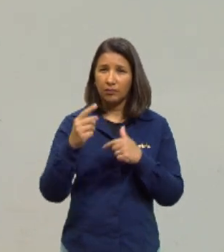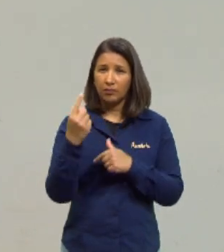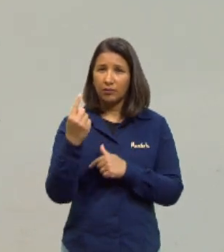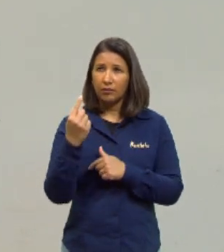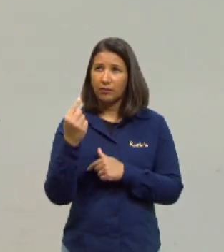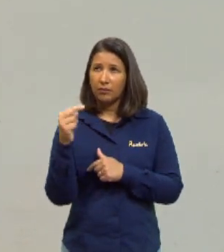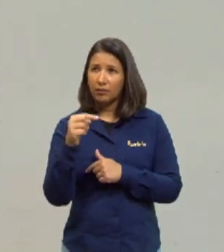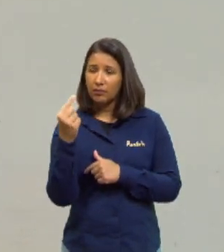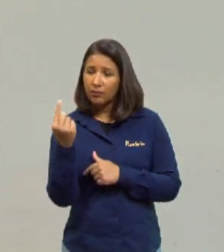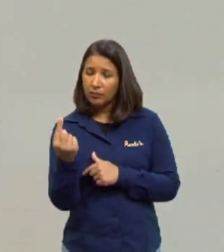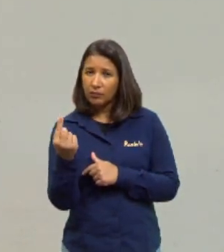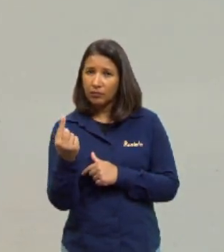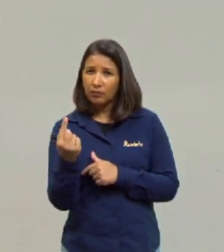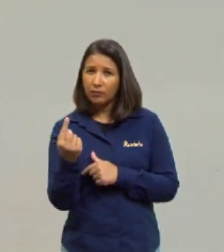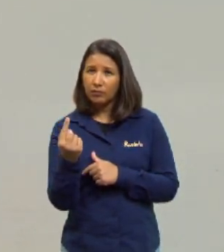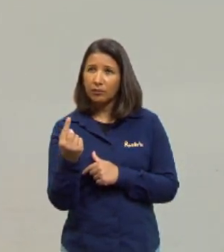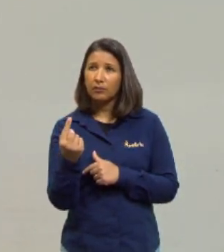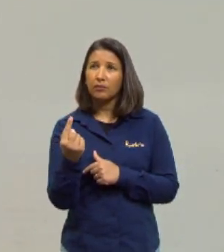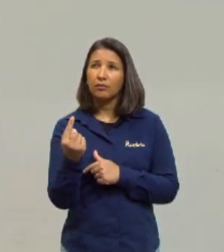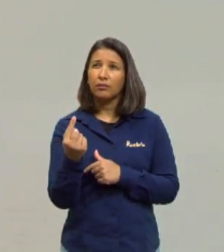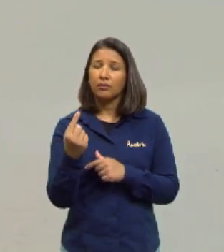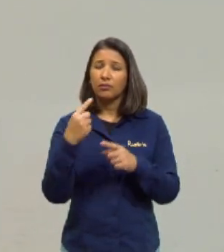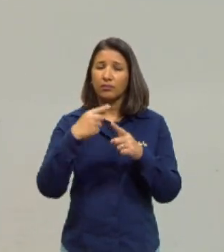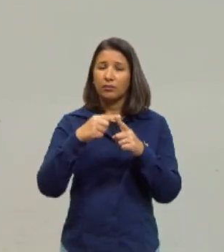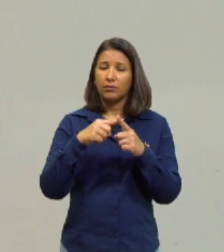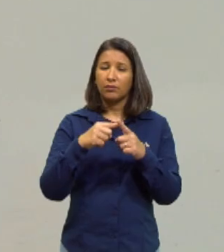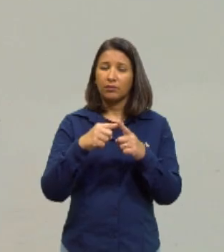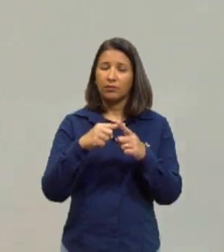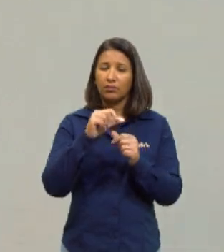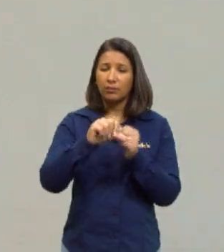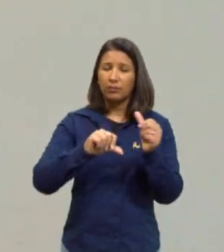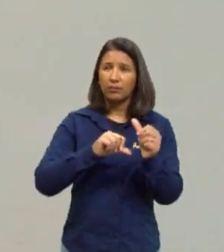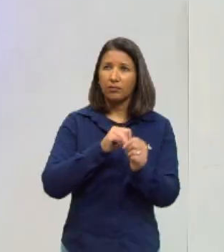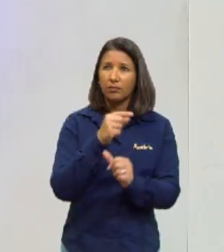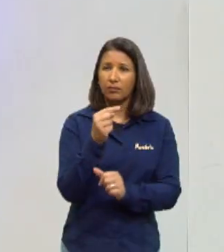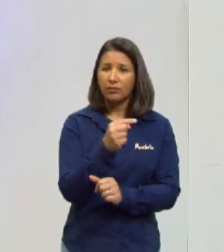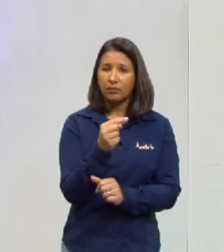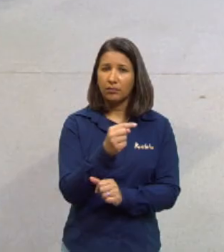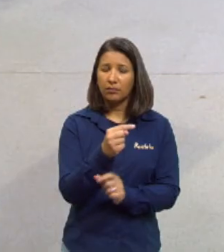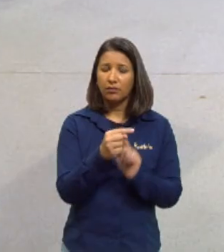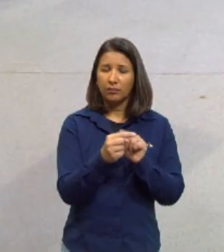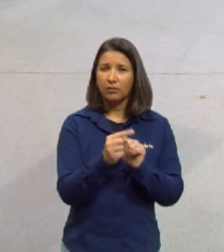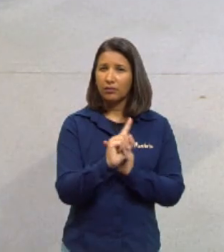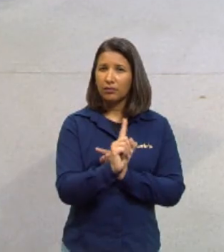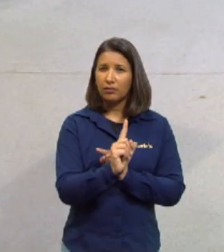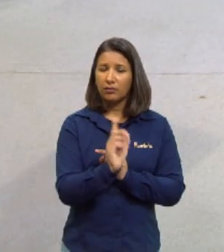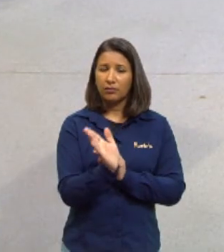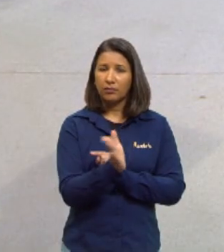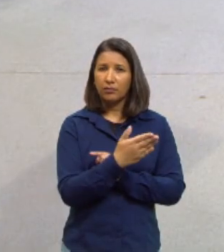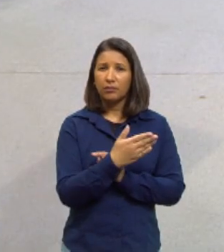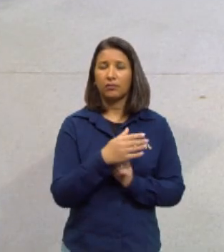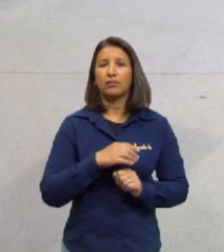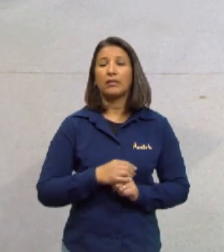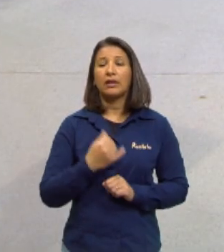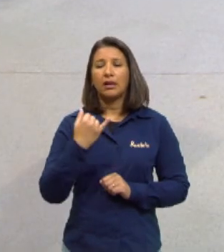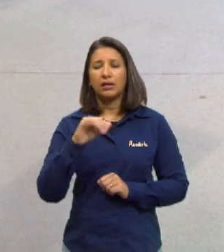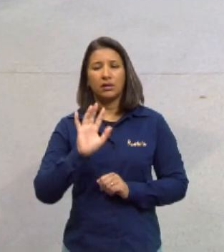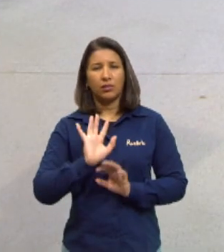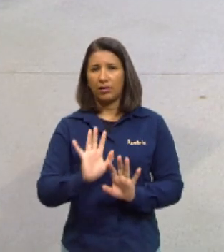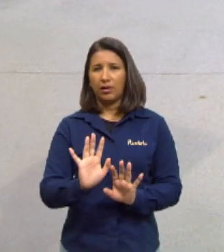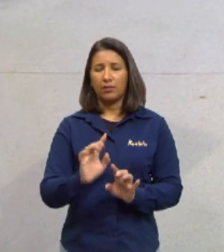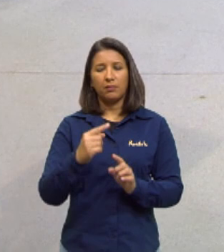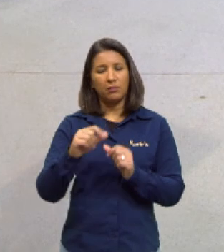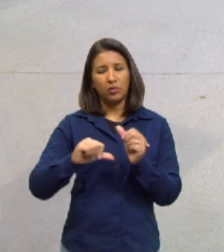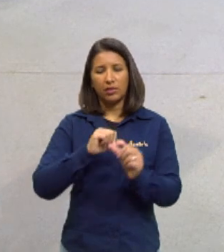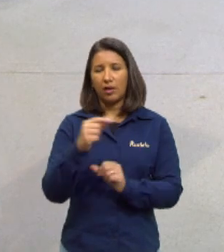quê? Para não ficar com o termo A negativo. Ah, isso aqui também não quer mudar, não muda,